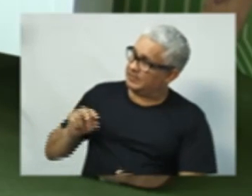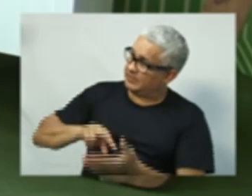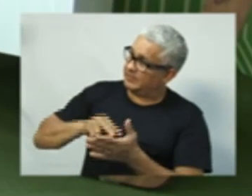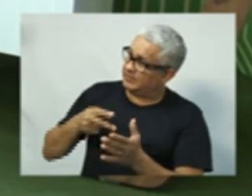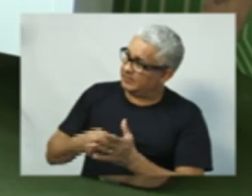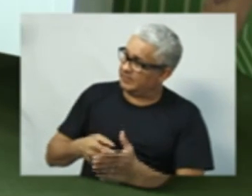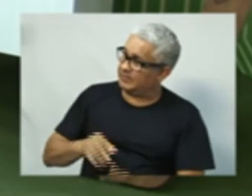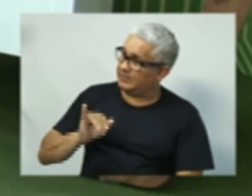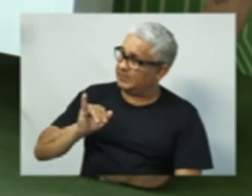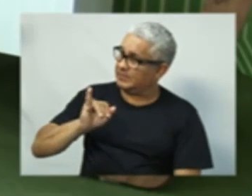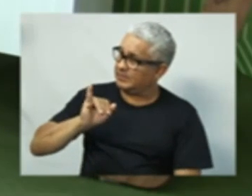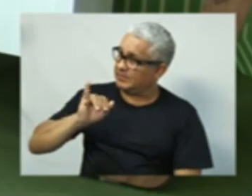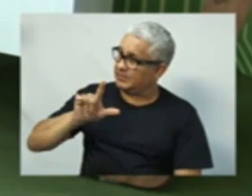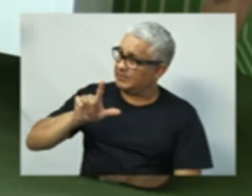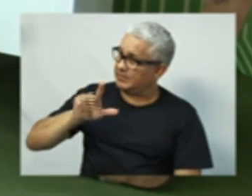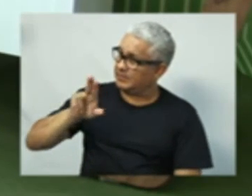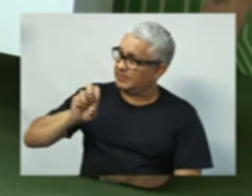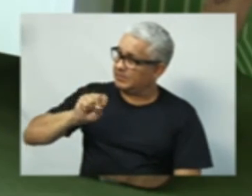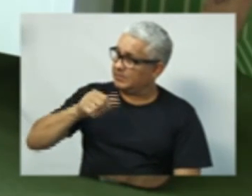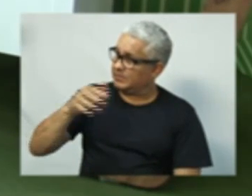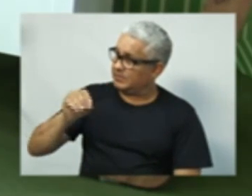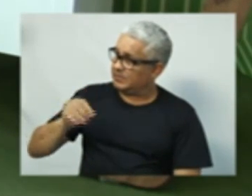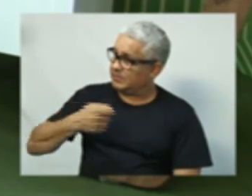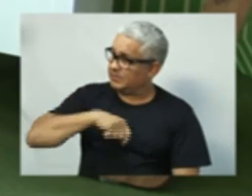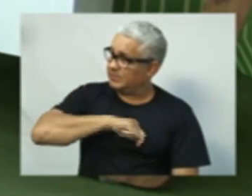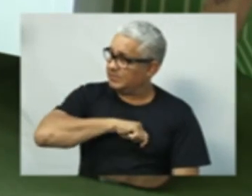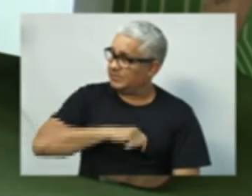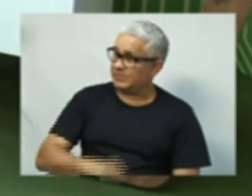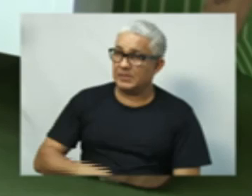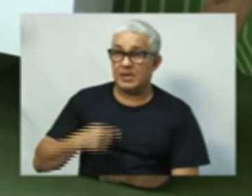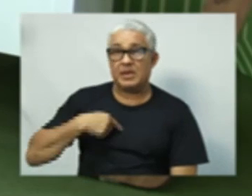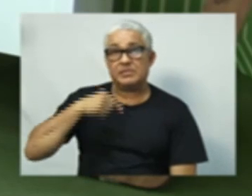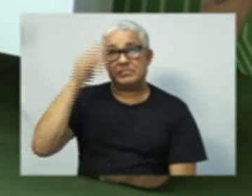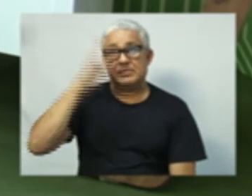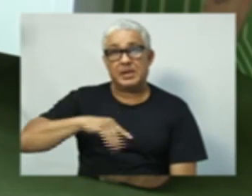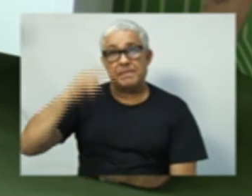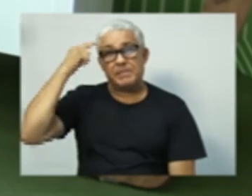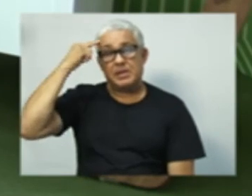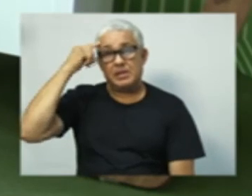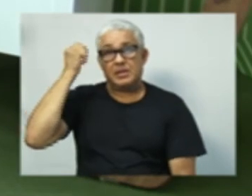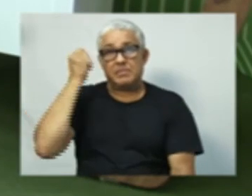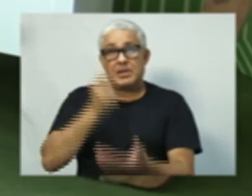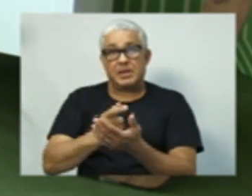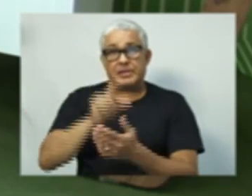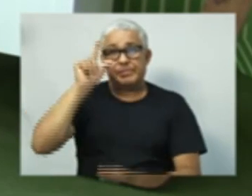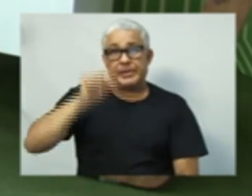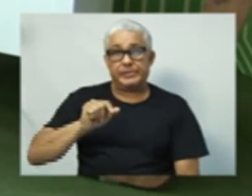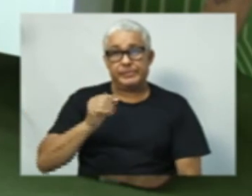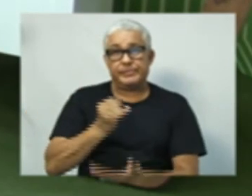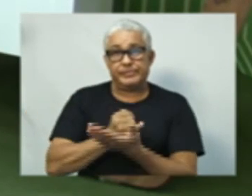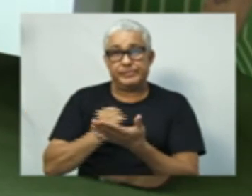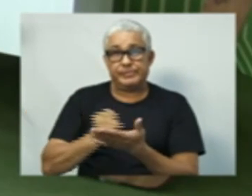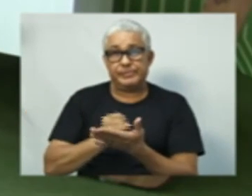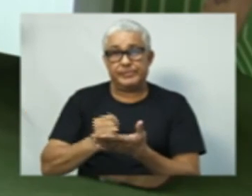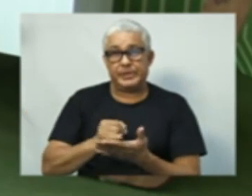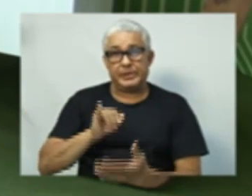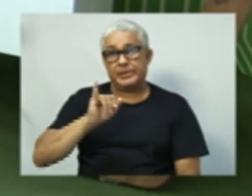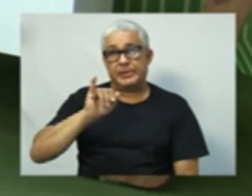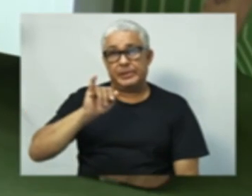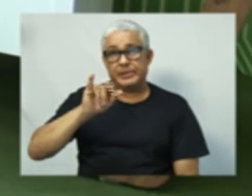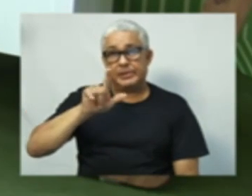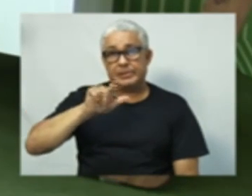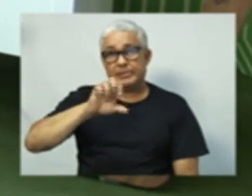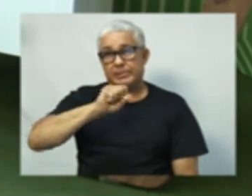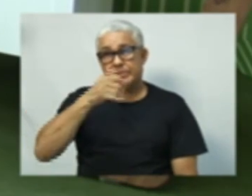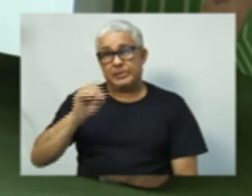uma ilusão fiscal? Ilusão fiscal é o brasileiro achar que vai pagar menos impostos. É uma ilusão